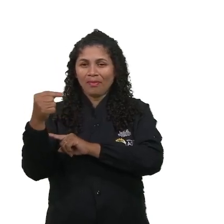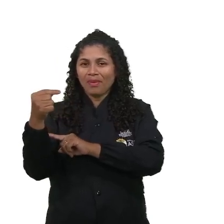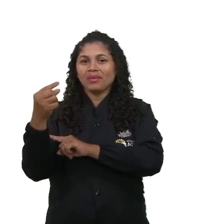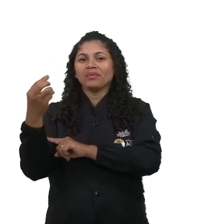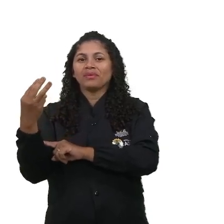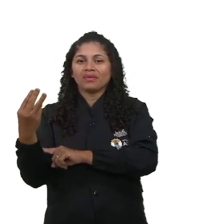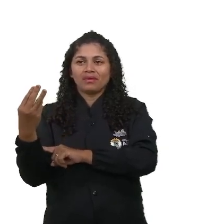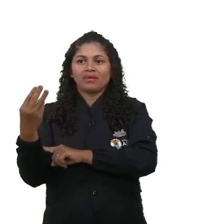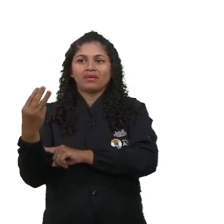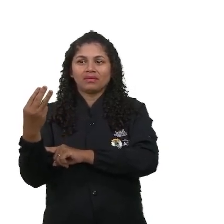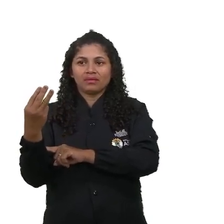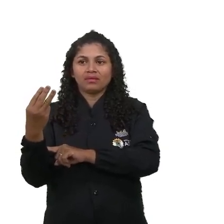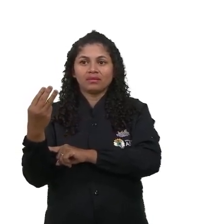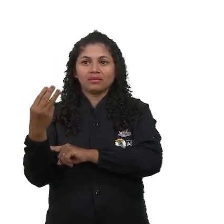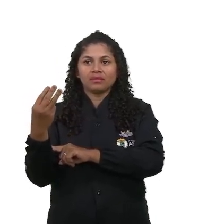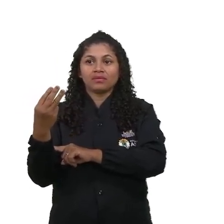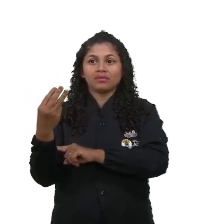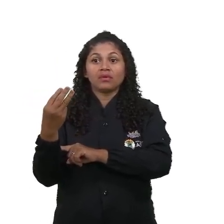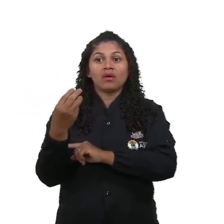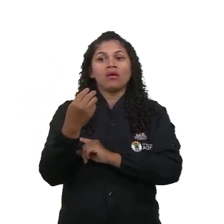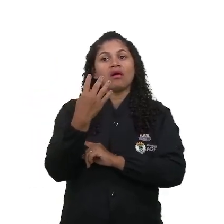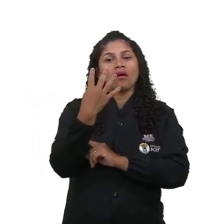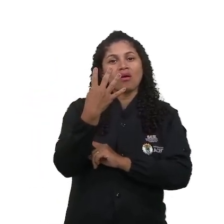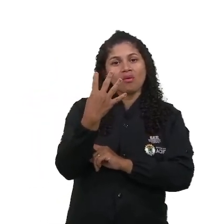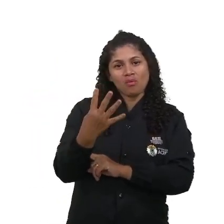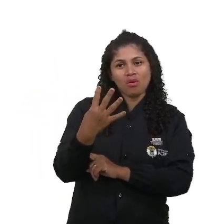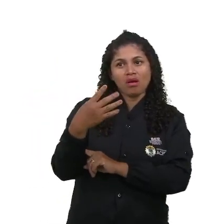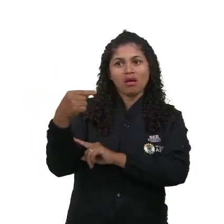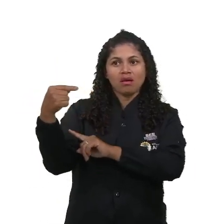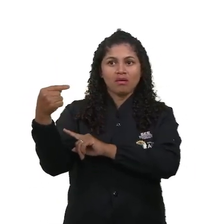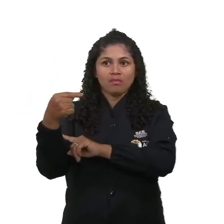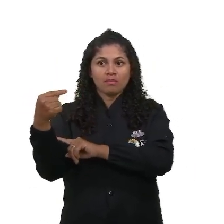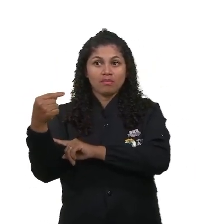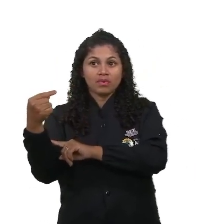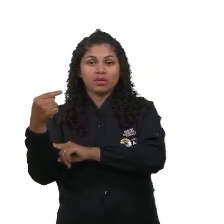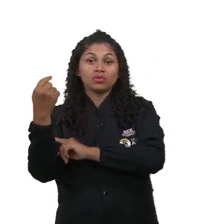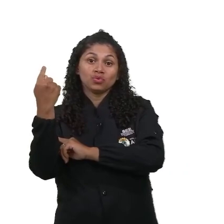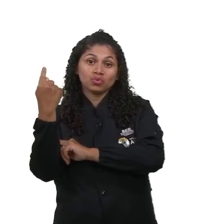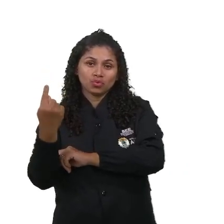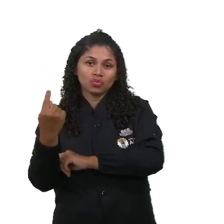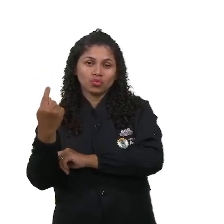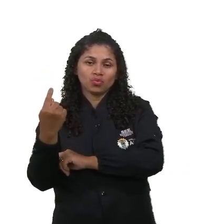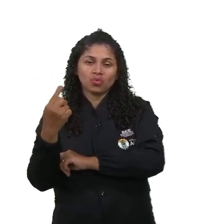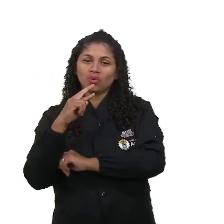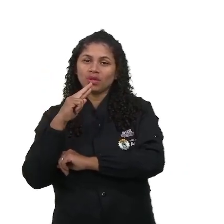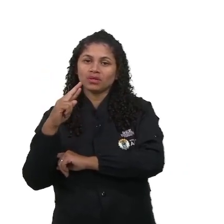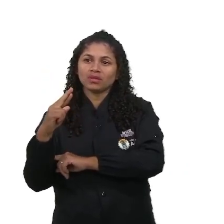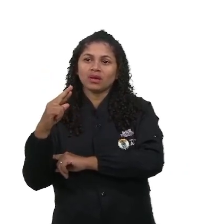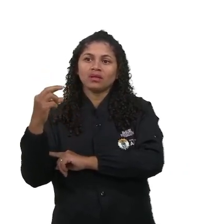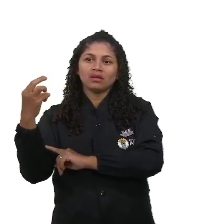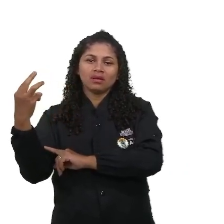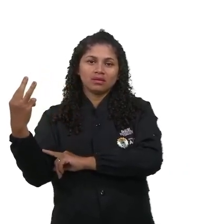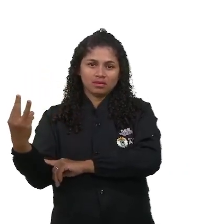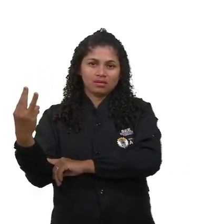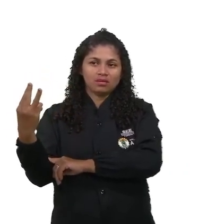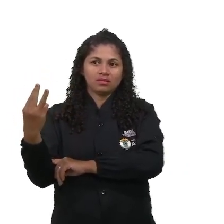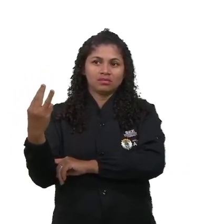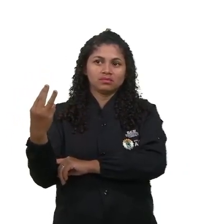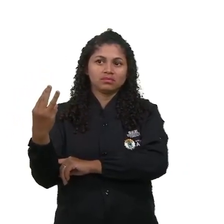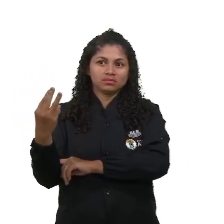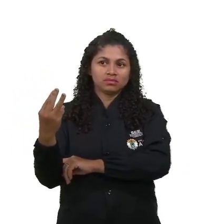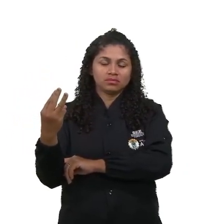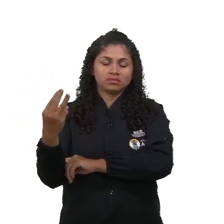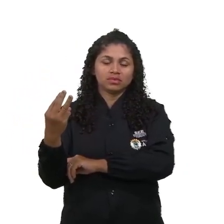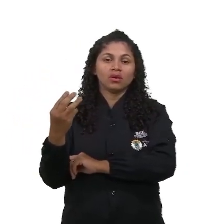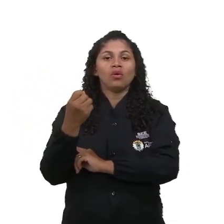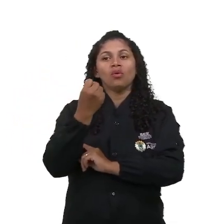coordenada que se correspondam. Então esse vetor aqui é o vetor que tem origem